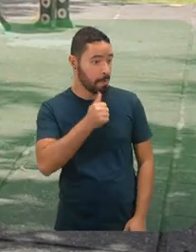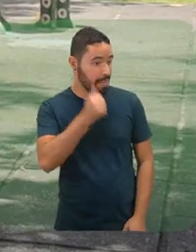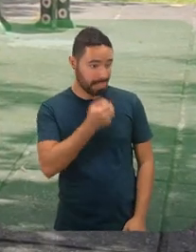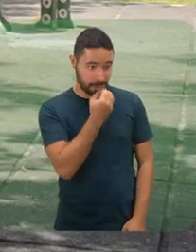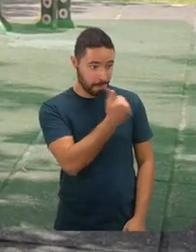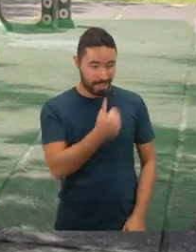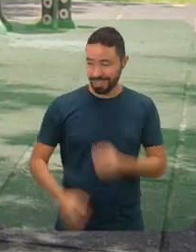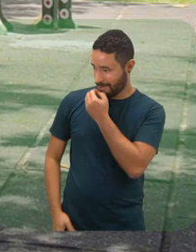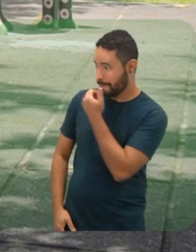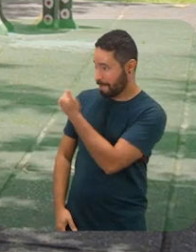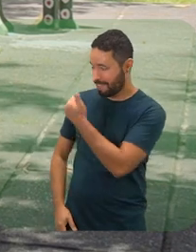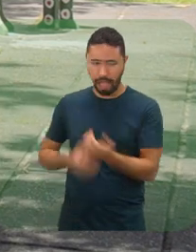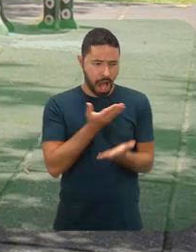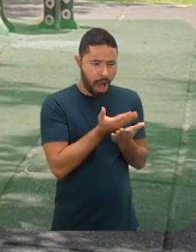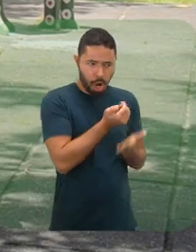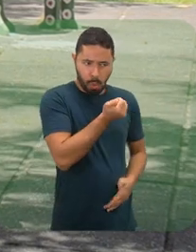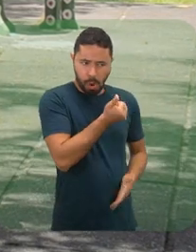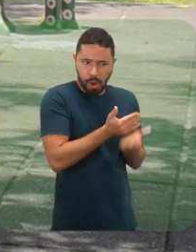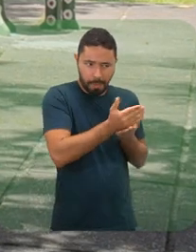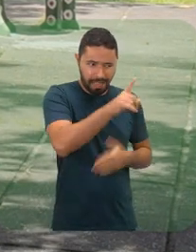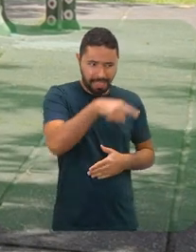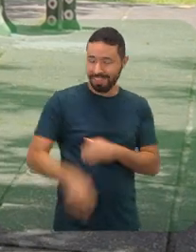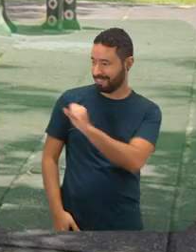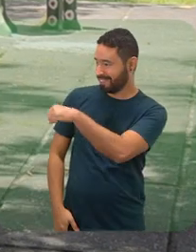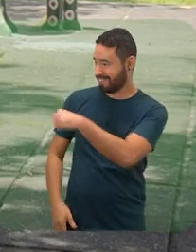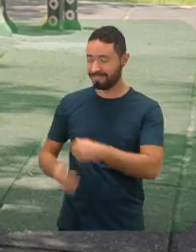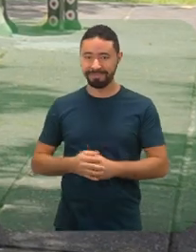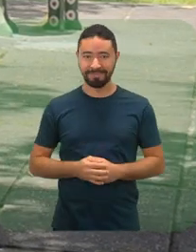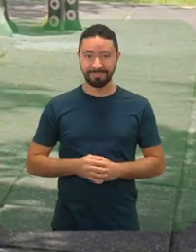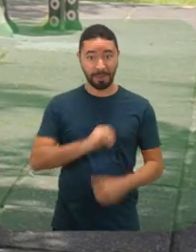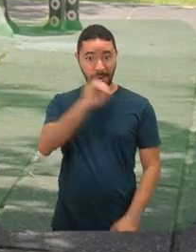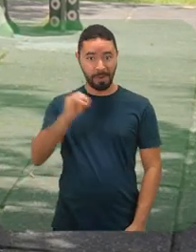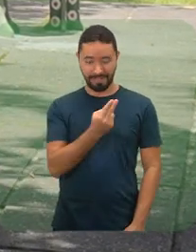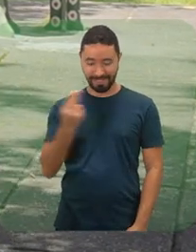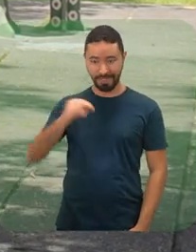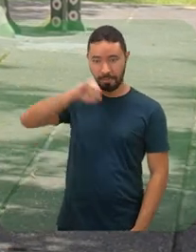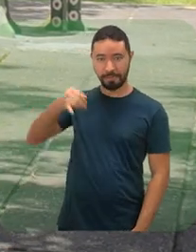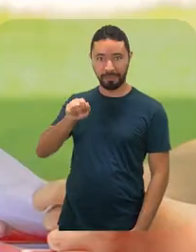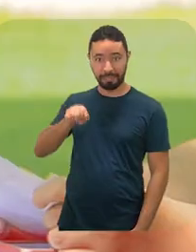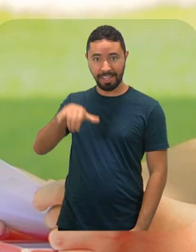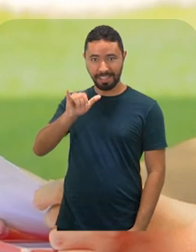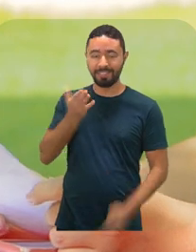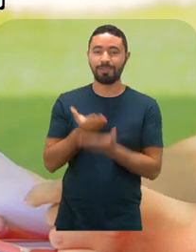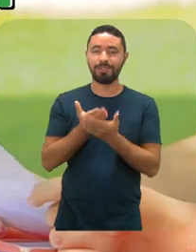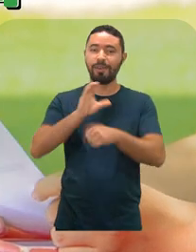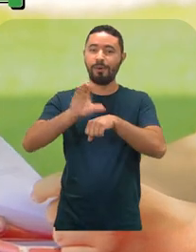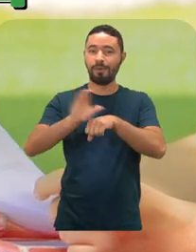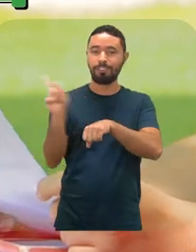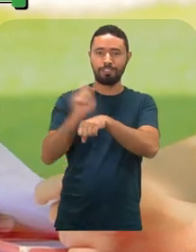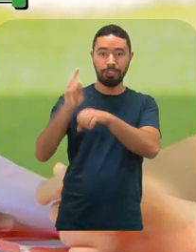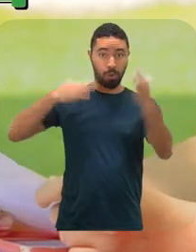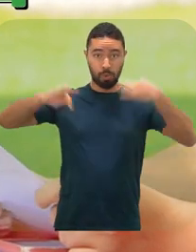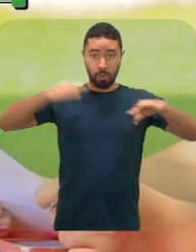Oi, menina, Oi. tudo bem? Tudo bem. A aula já vai começar, né? Daqui a pouco. Oi, eu sou Jay Luna, estudante do curso de Gestão